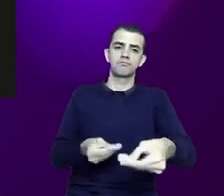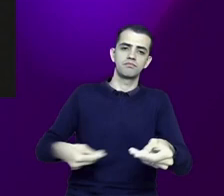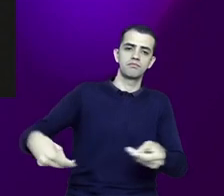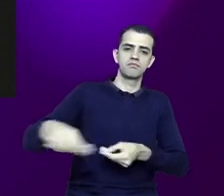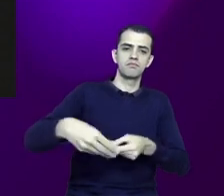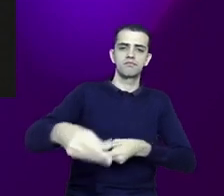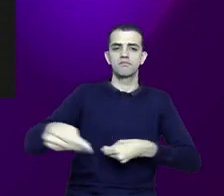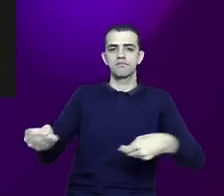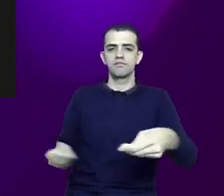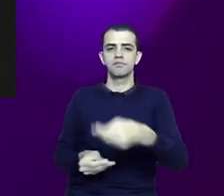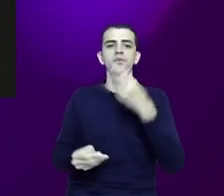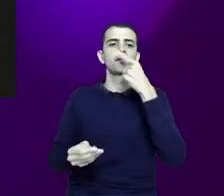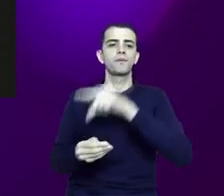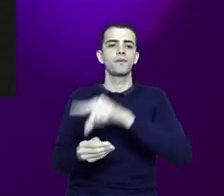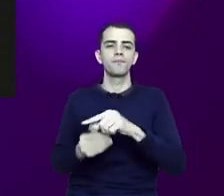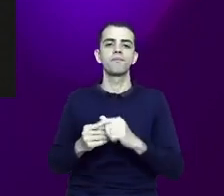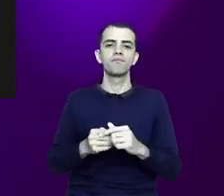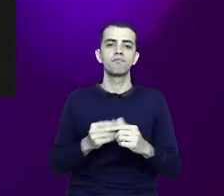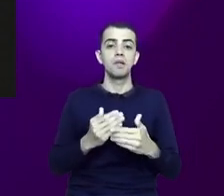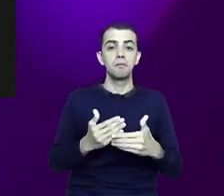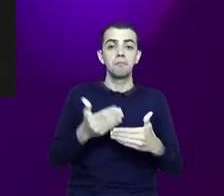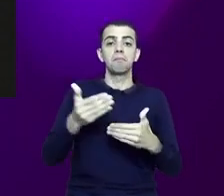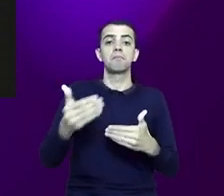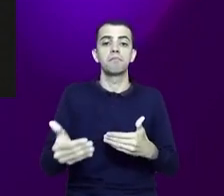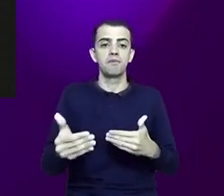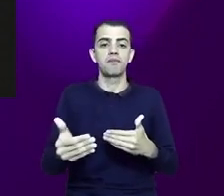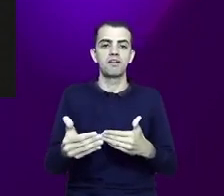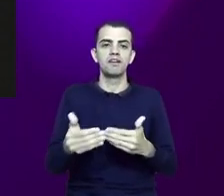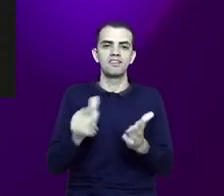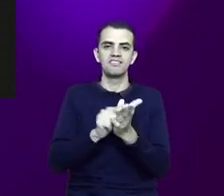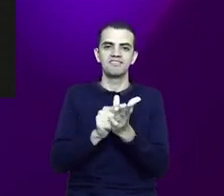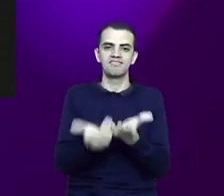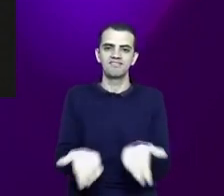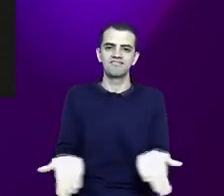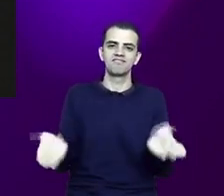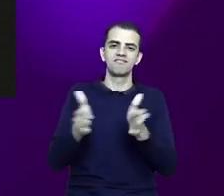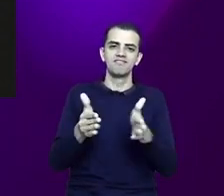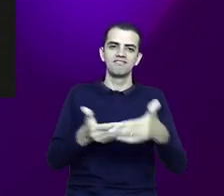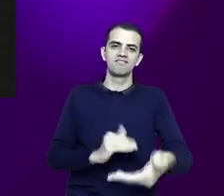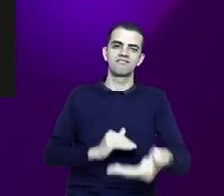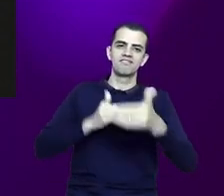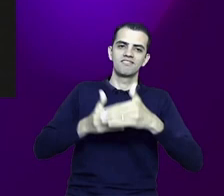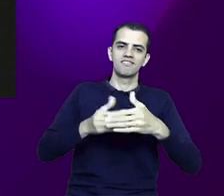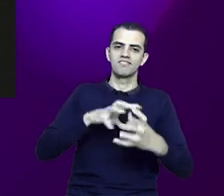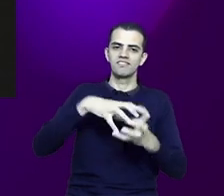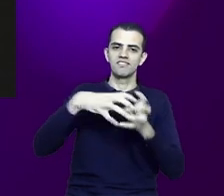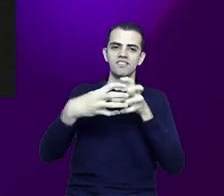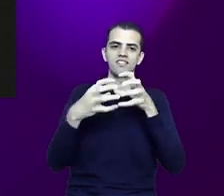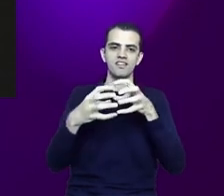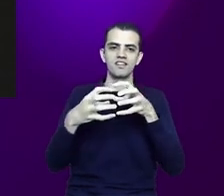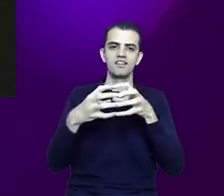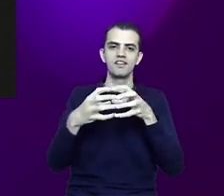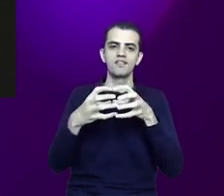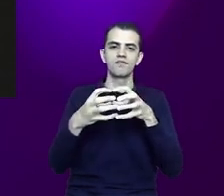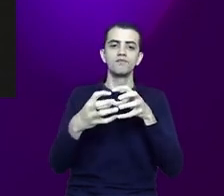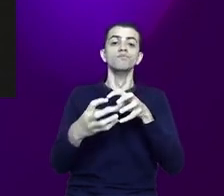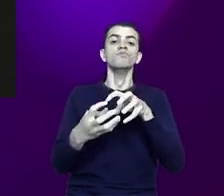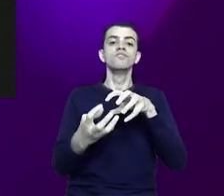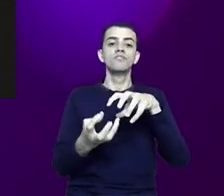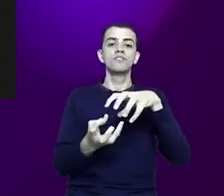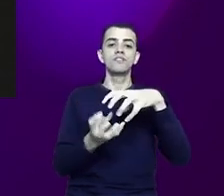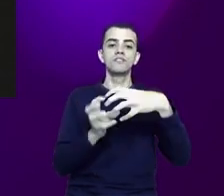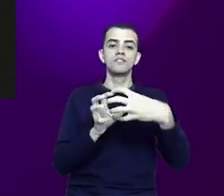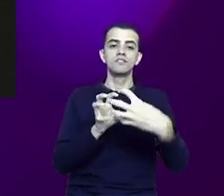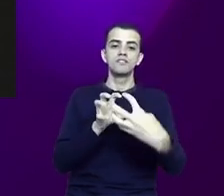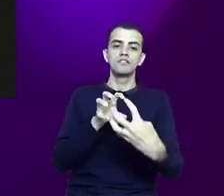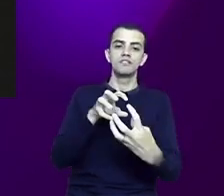aumentada. A gente pode dar um passo além, pegar essa mesma folha de papel e dobrar num formato de um cubo. Daí a gente tem um objeto tridimensional